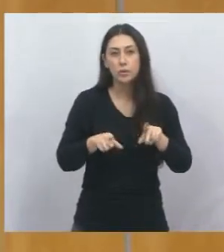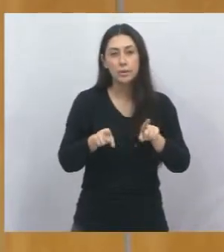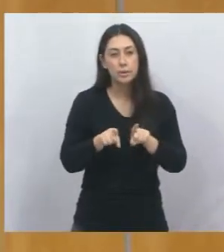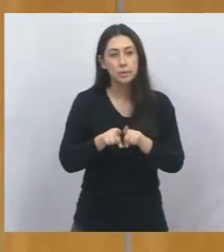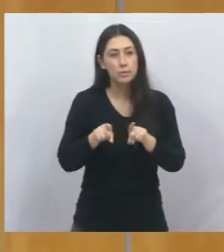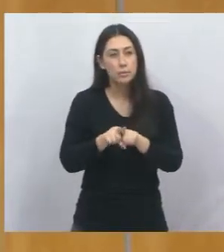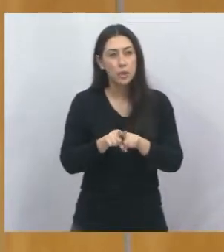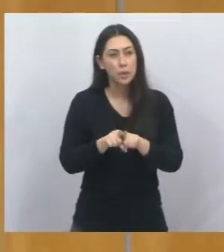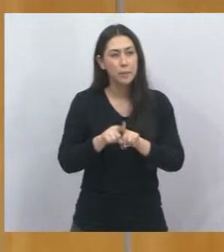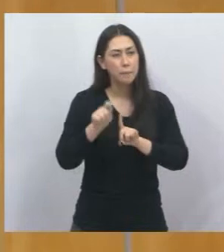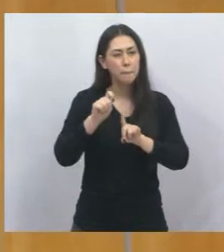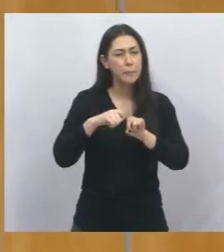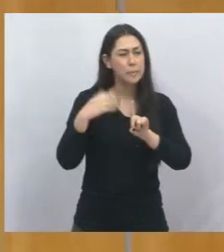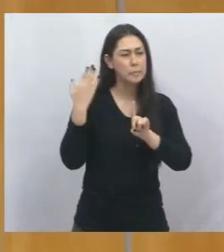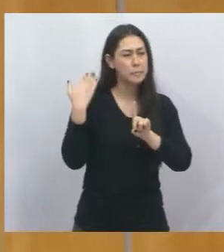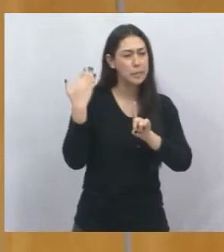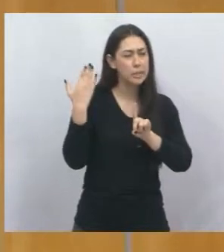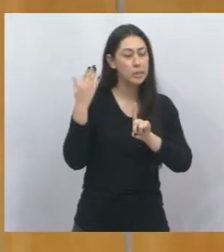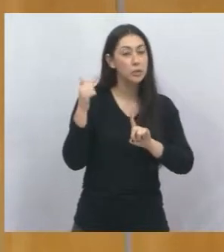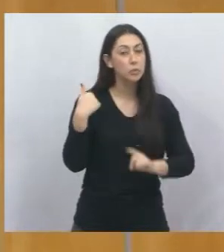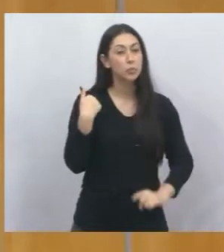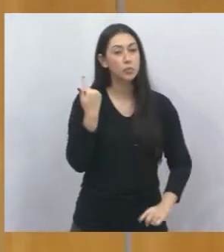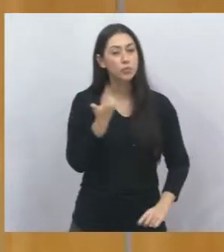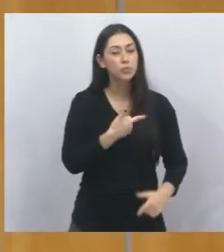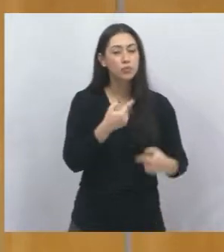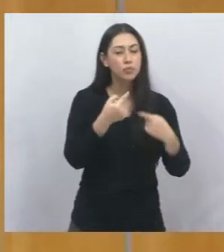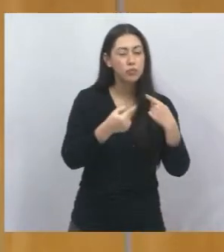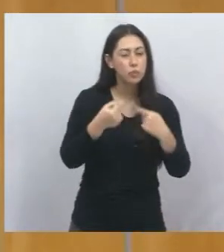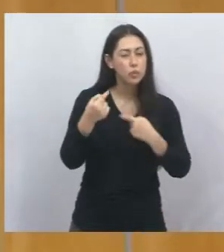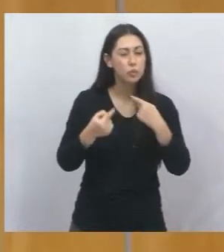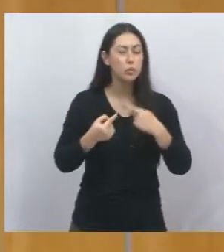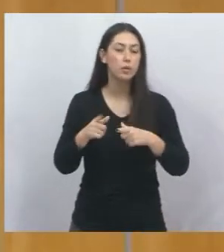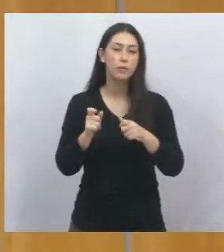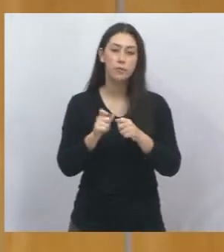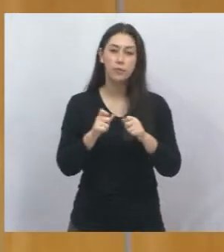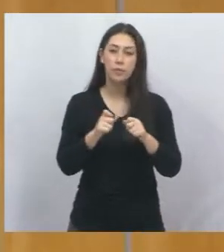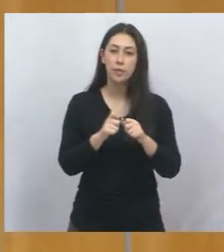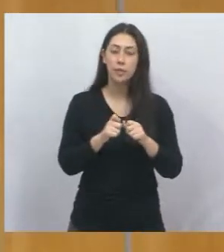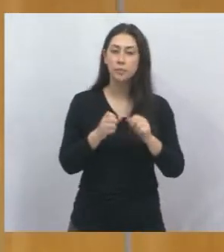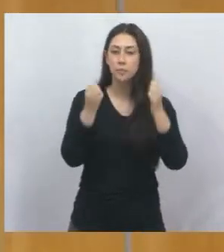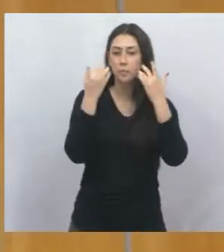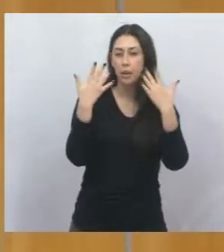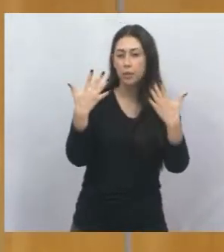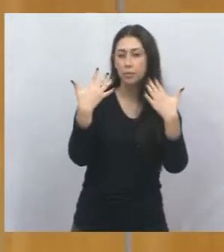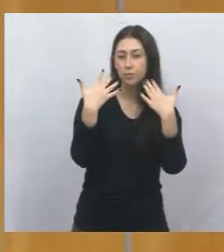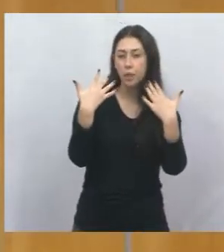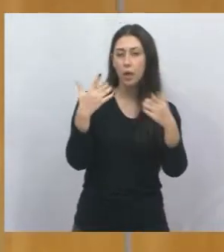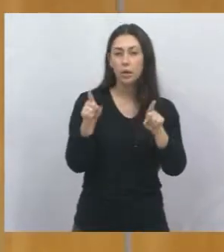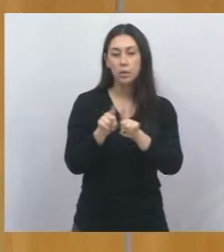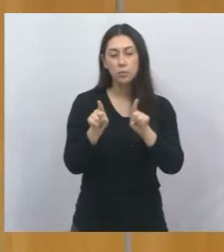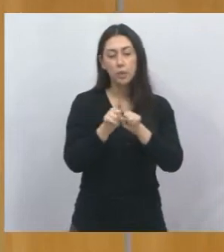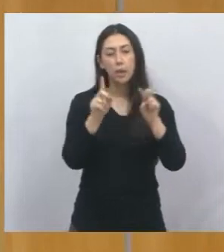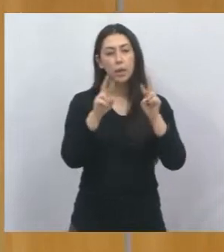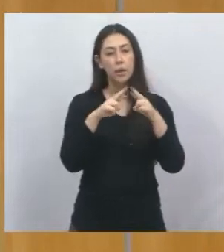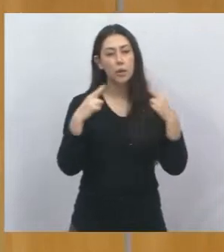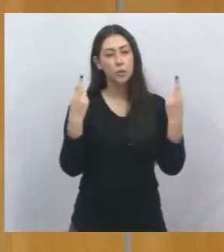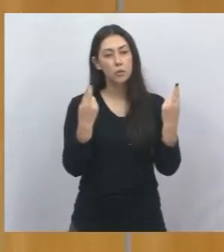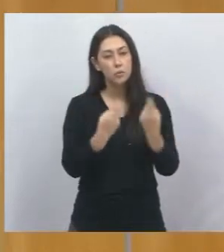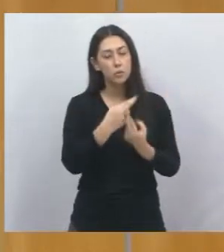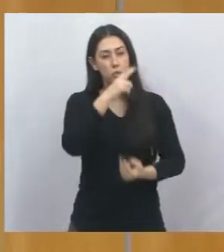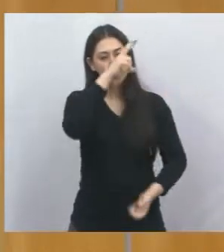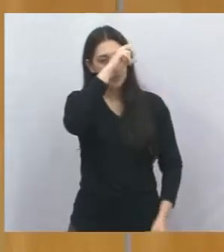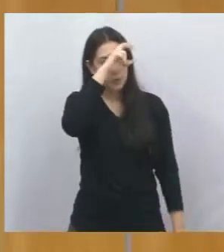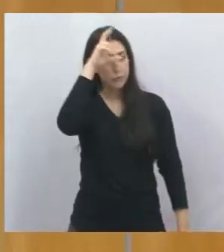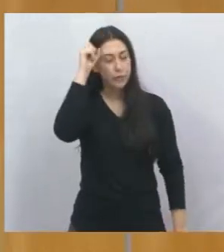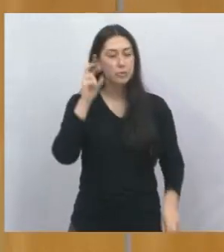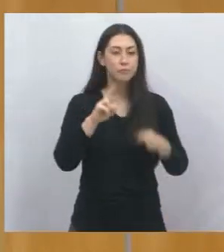final do mês passado, nós debatemos com audiências públicas, com reuniões com o prefeito, com reuniões com técnicos,